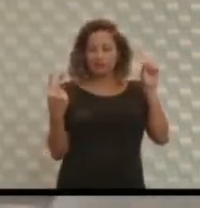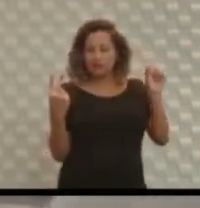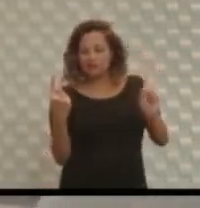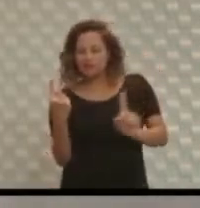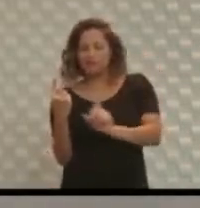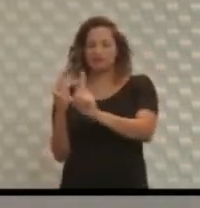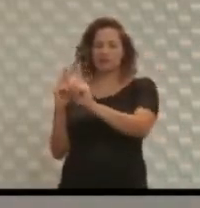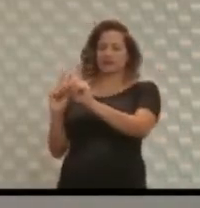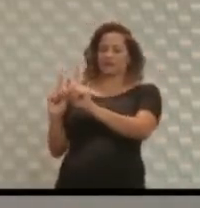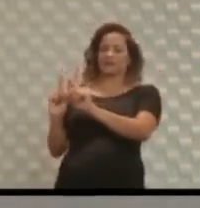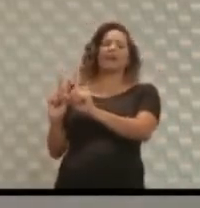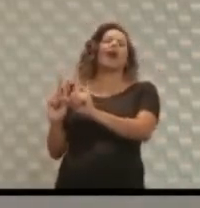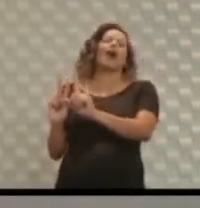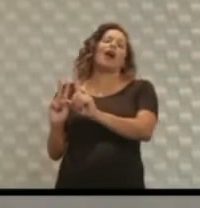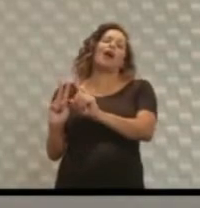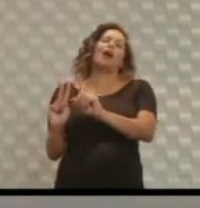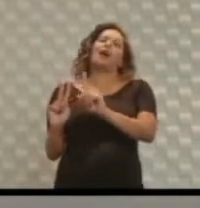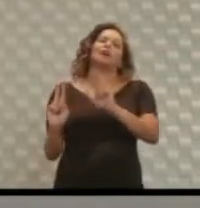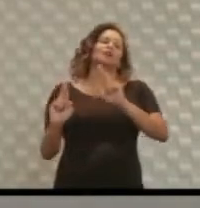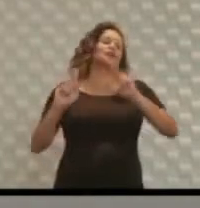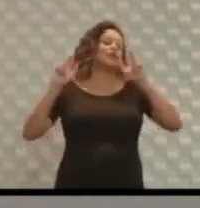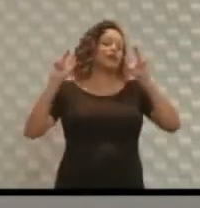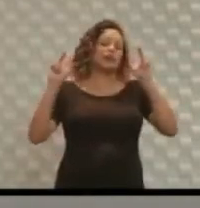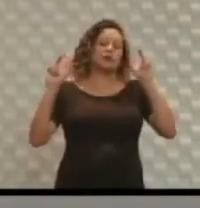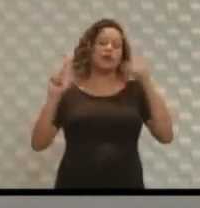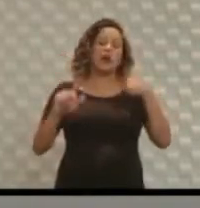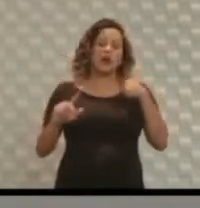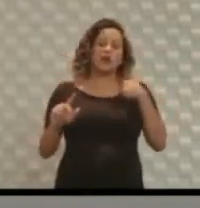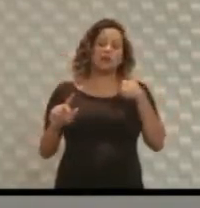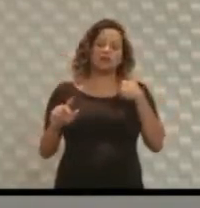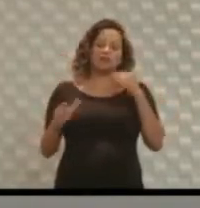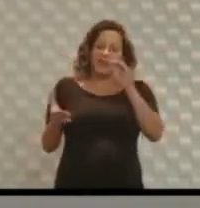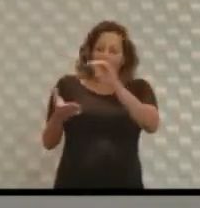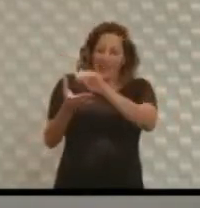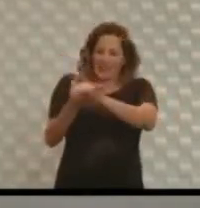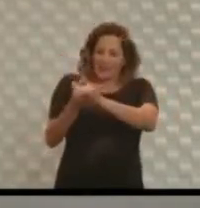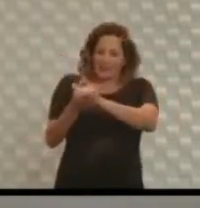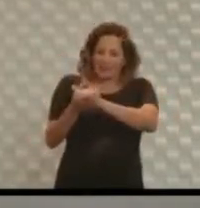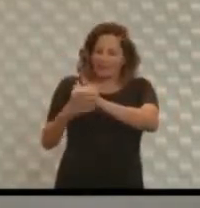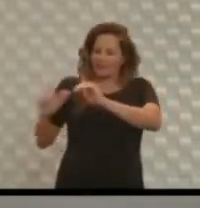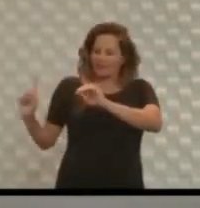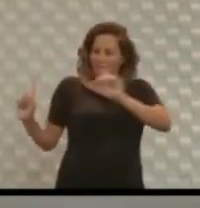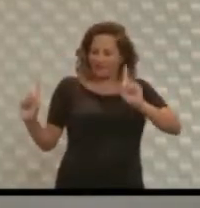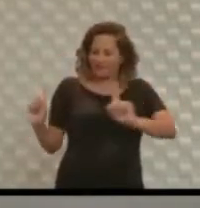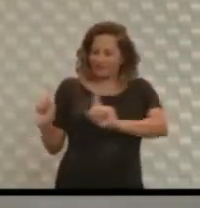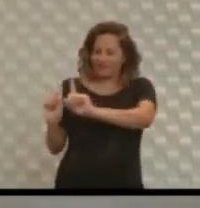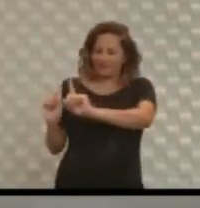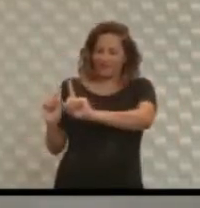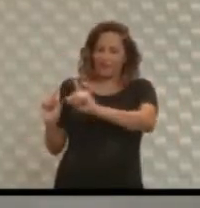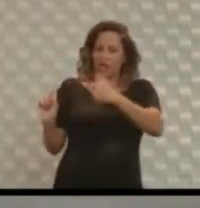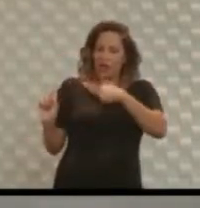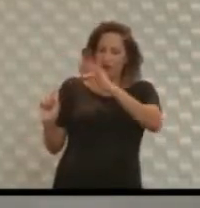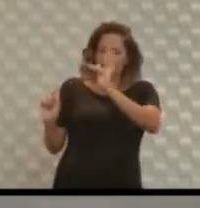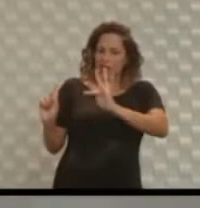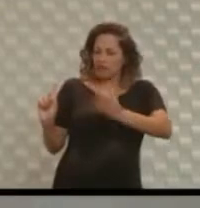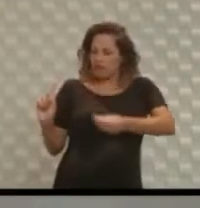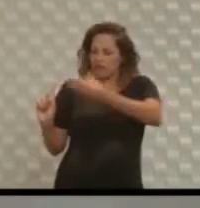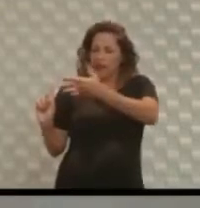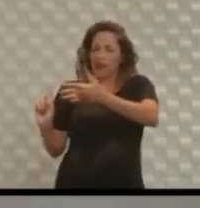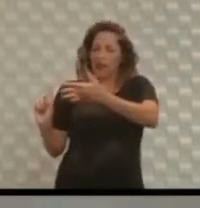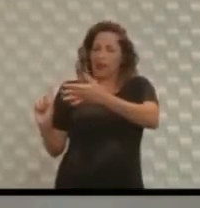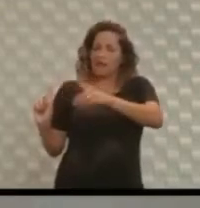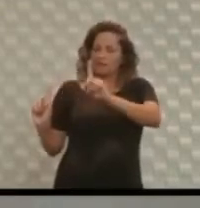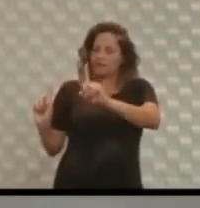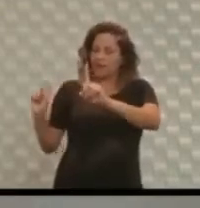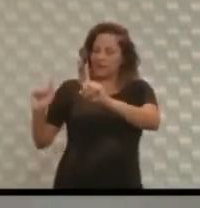no casamento para fazer ele feliz. E ela entra, e ele entra para me fazer feliz. Porque